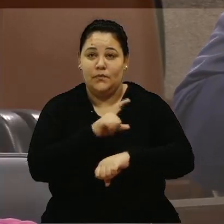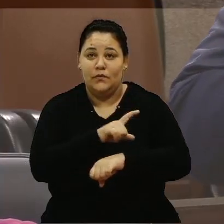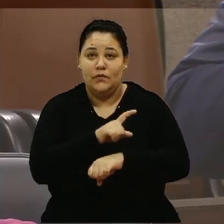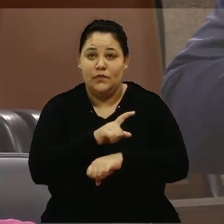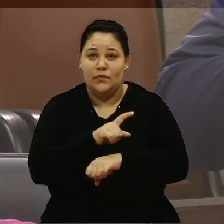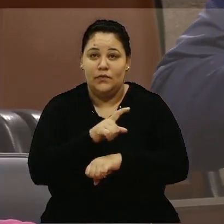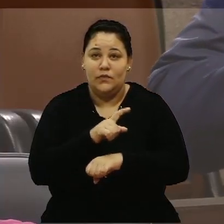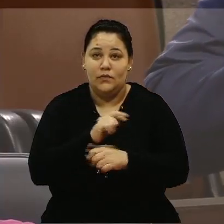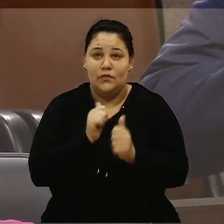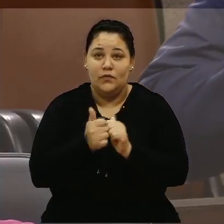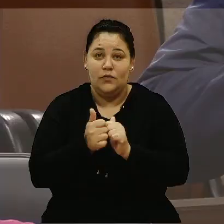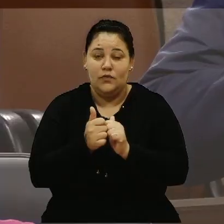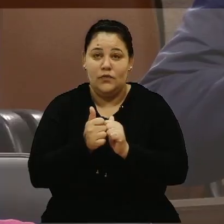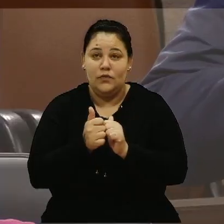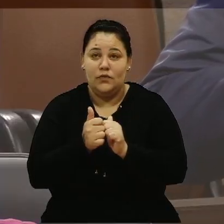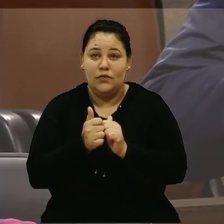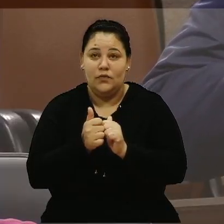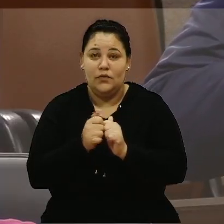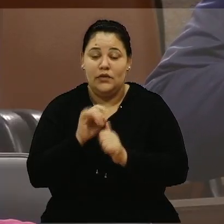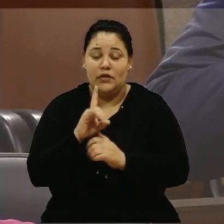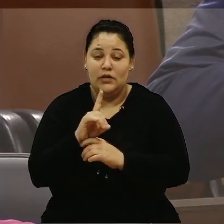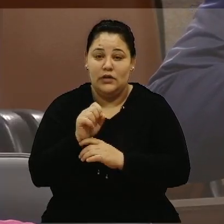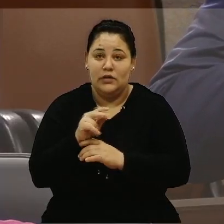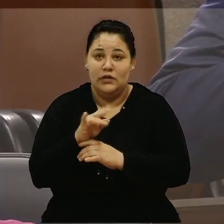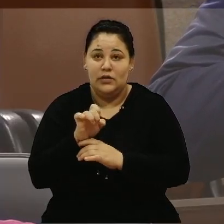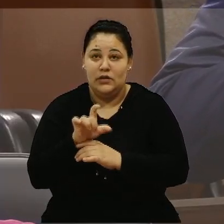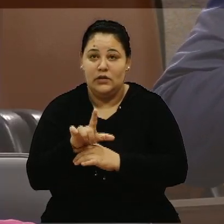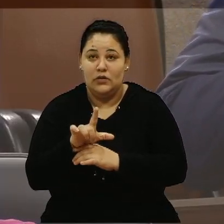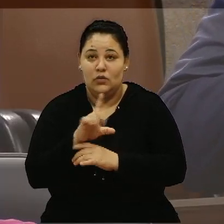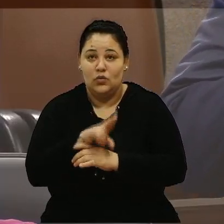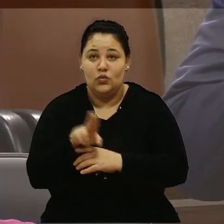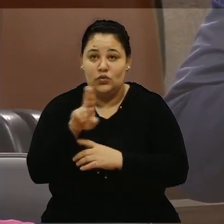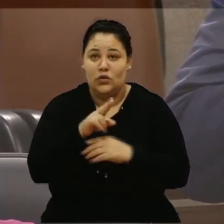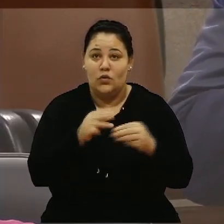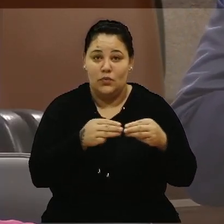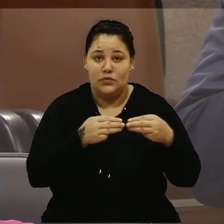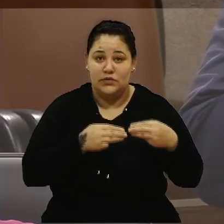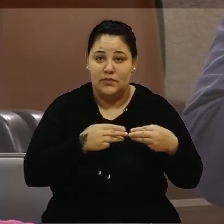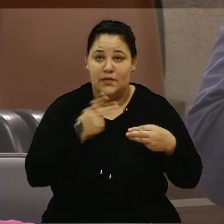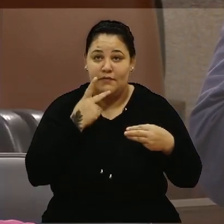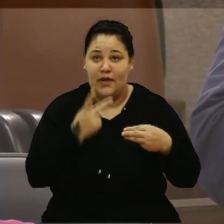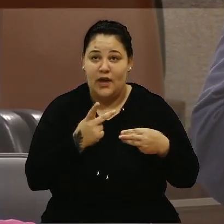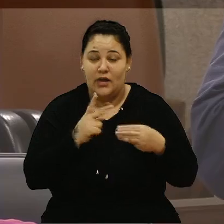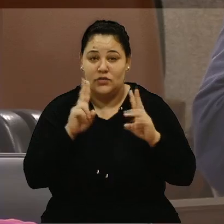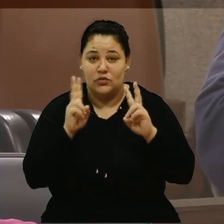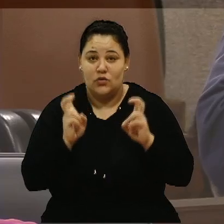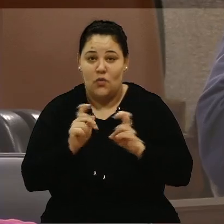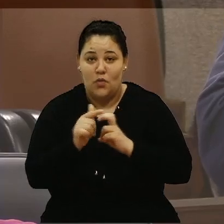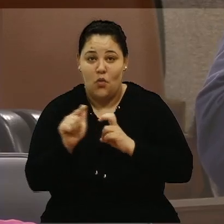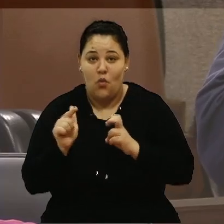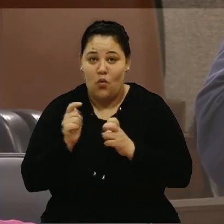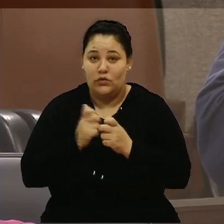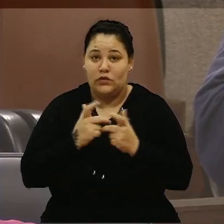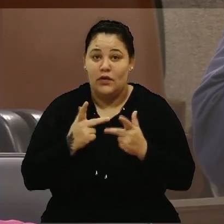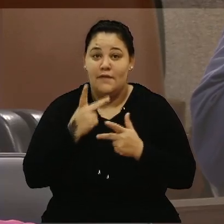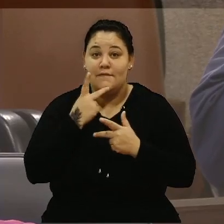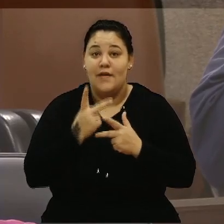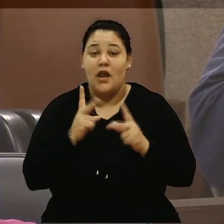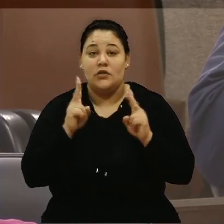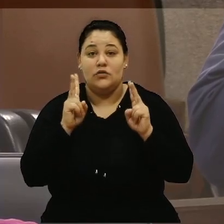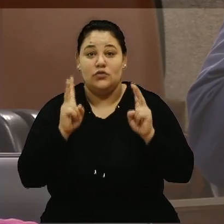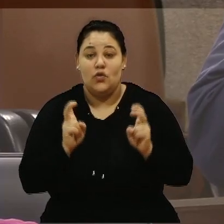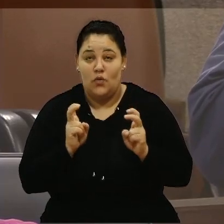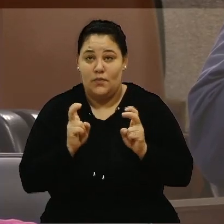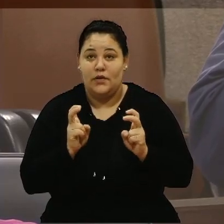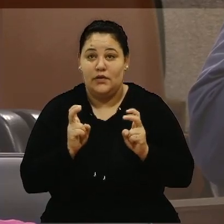se utiliza de uma moção que está sendo debatida para tangenciar sobre outros temas, que fala sobre questão